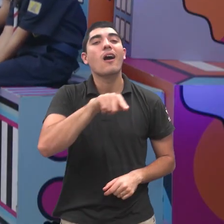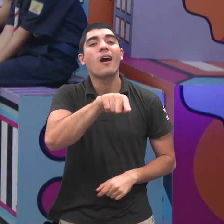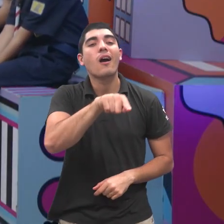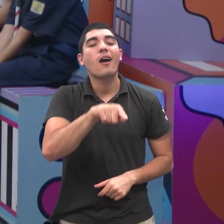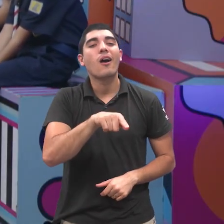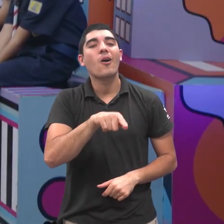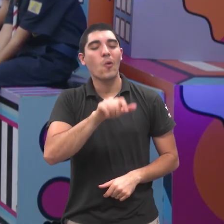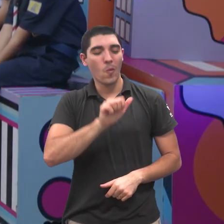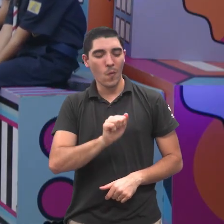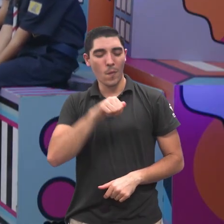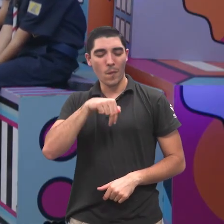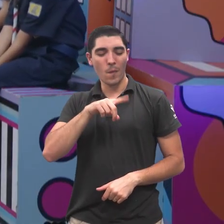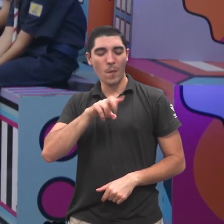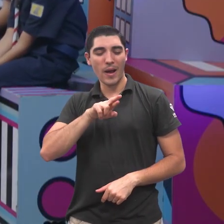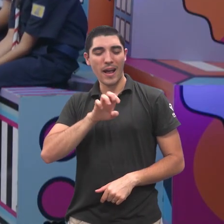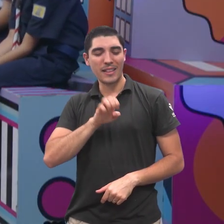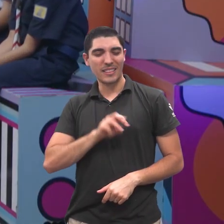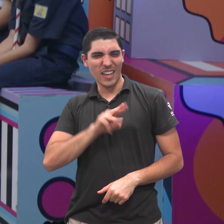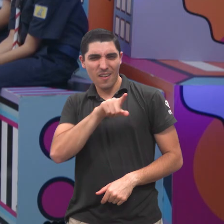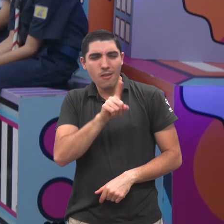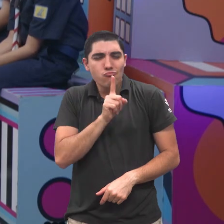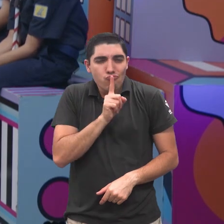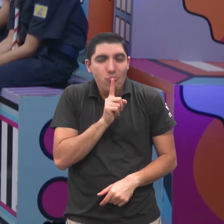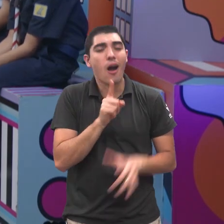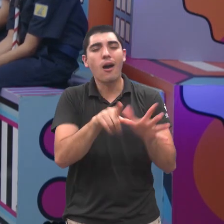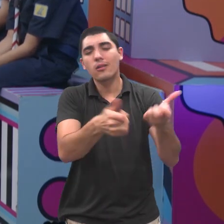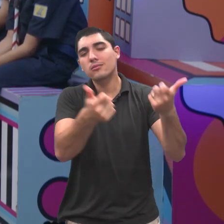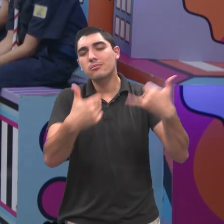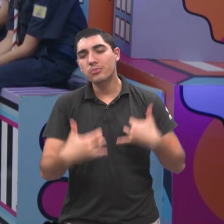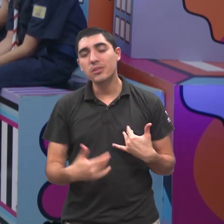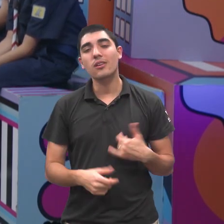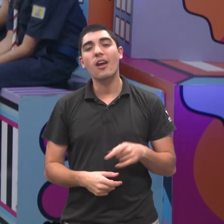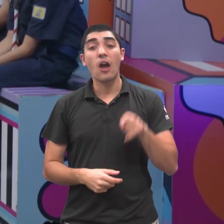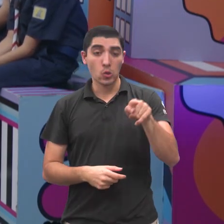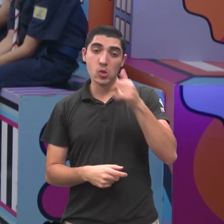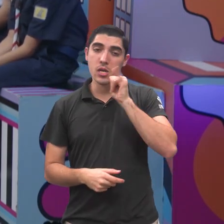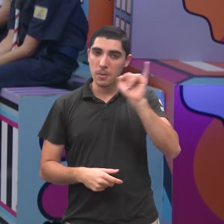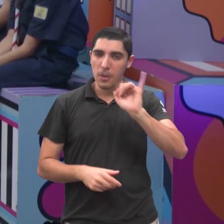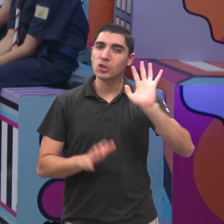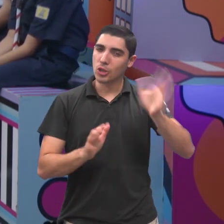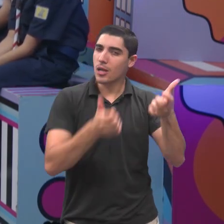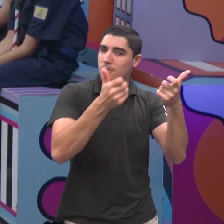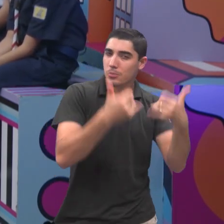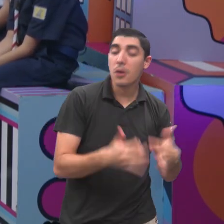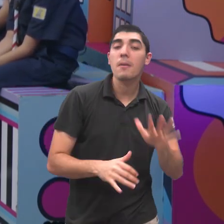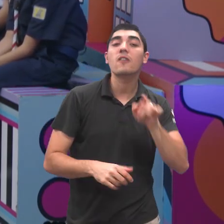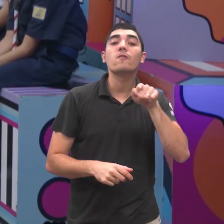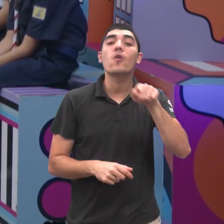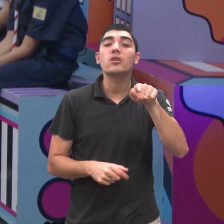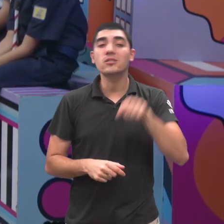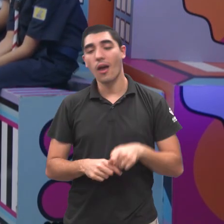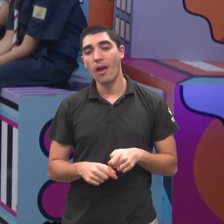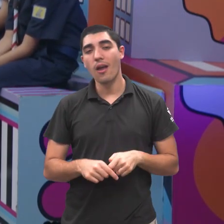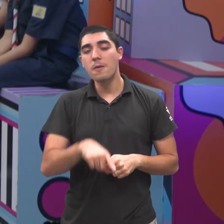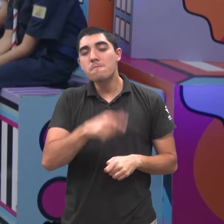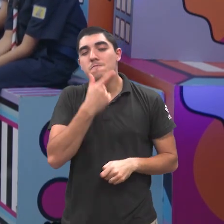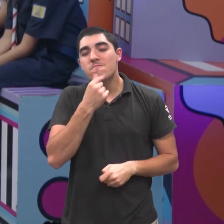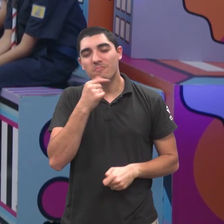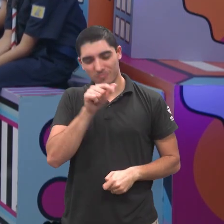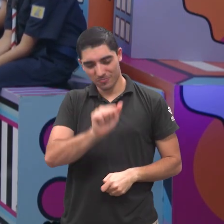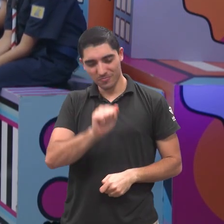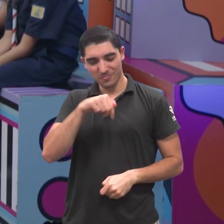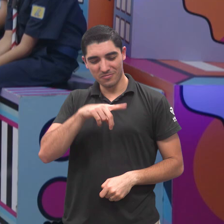primeiro, que tava mais quietinho agora, chegou sua vez de me falar. A tua irmã já me contou tudo que ela faz lá e eu quero saber um pouquinho da sua rotina agora nos